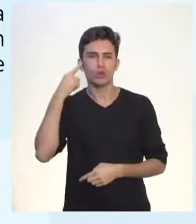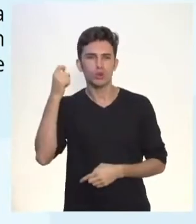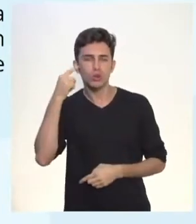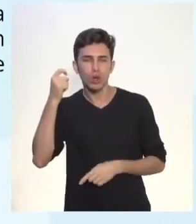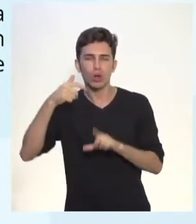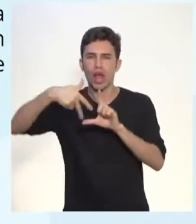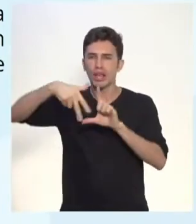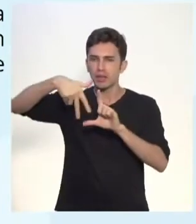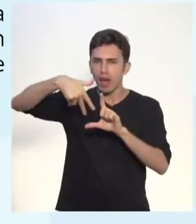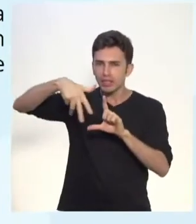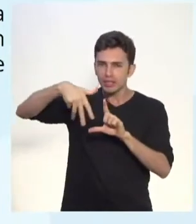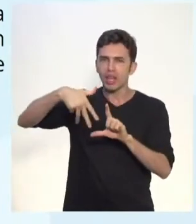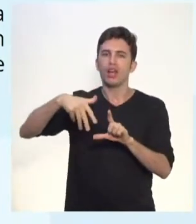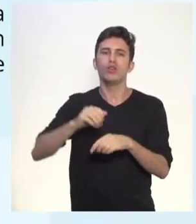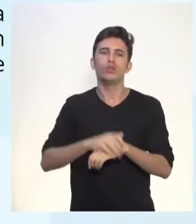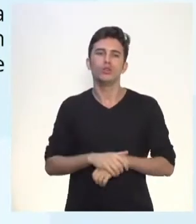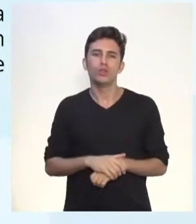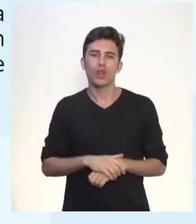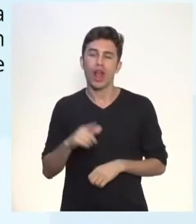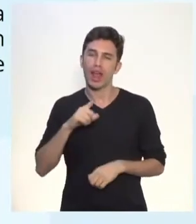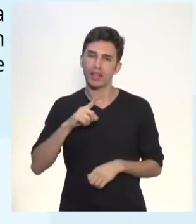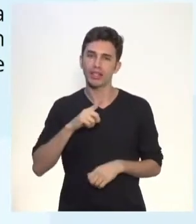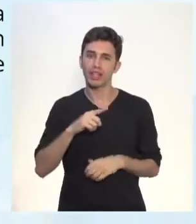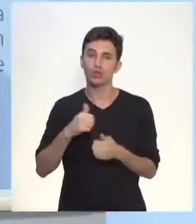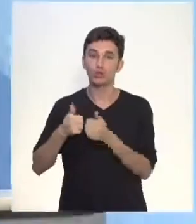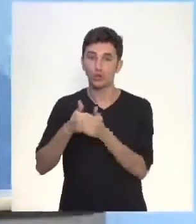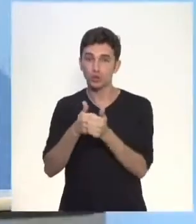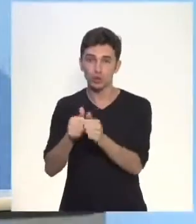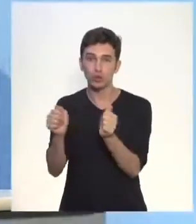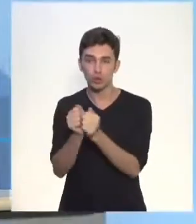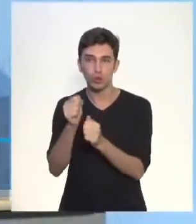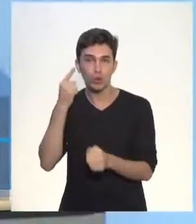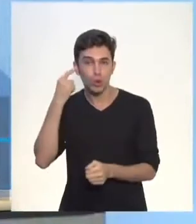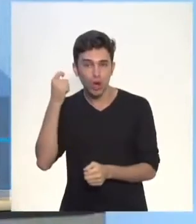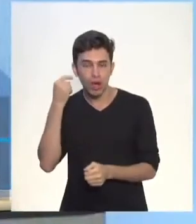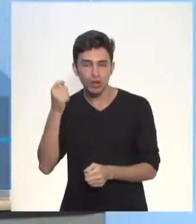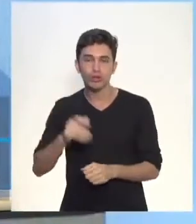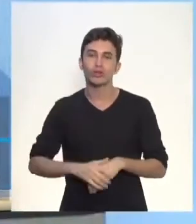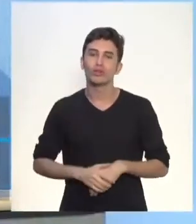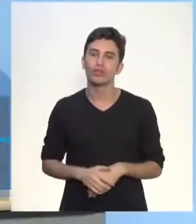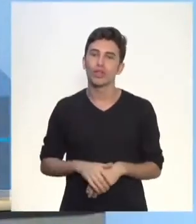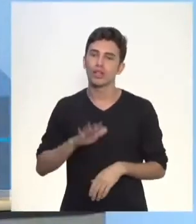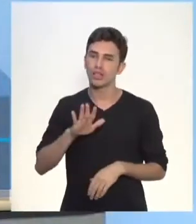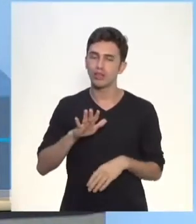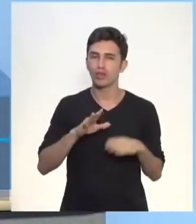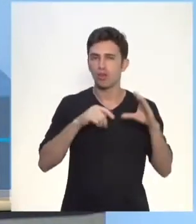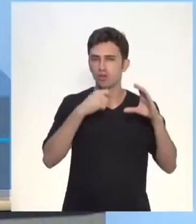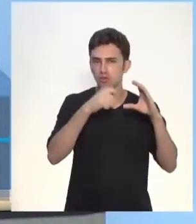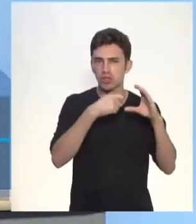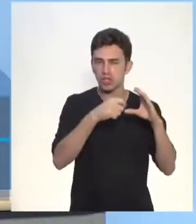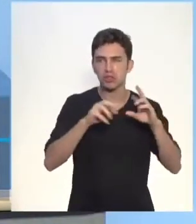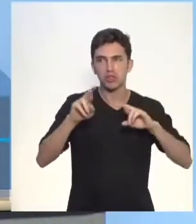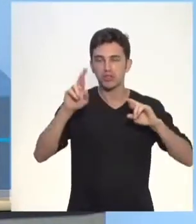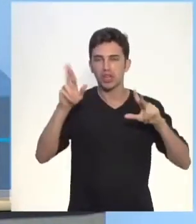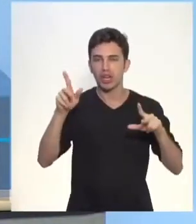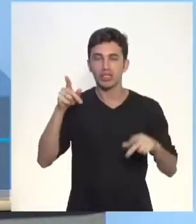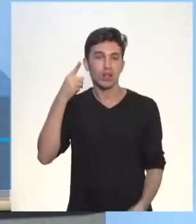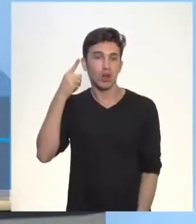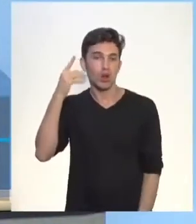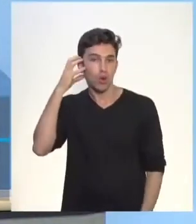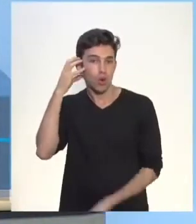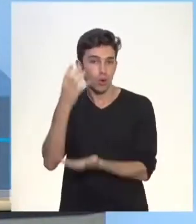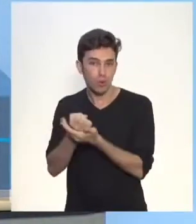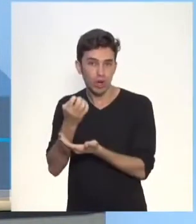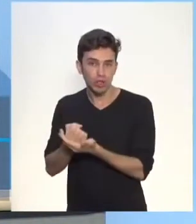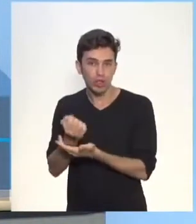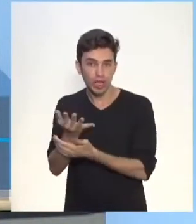podcast. O podcast normalmente só tem uma imagem e ali continua somente vozes. Já no videocast, não, já tem animações, você já vê que já tem